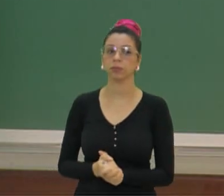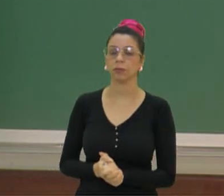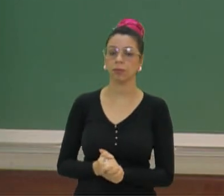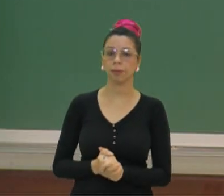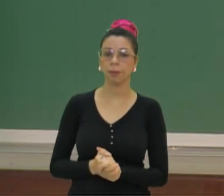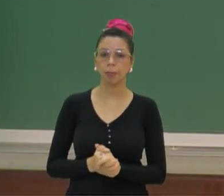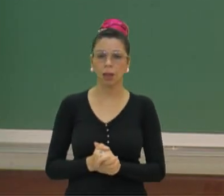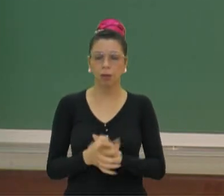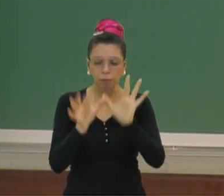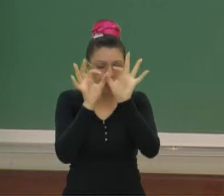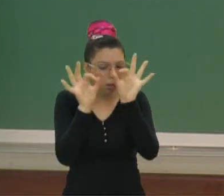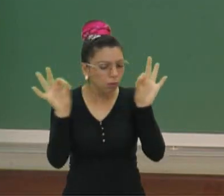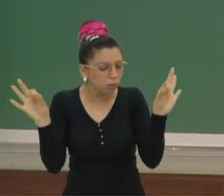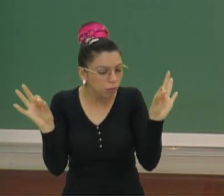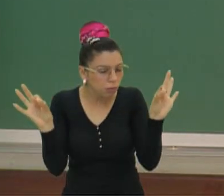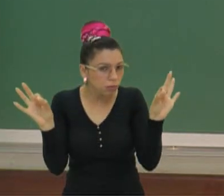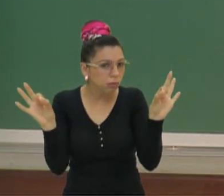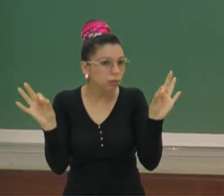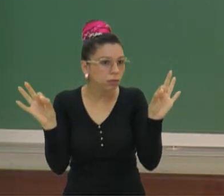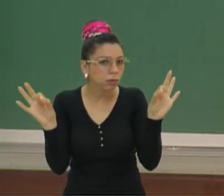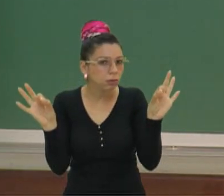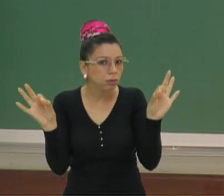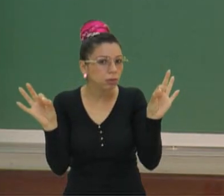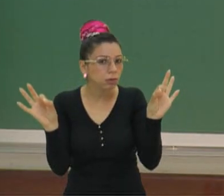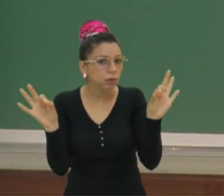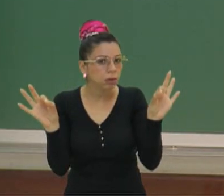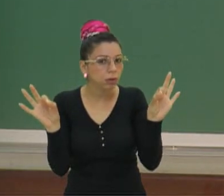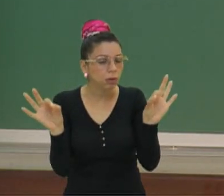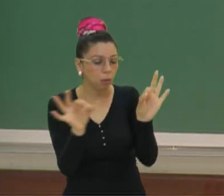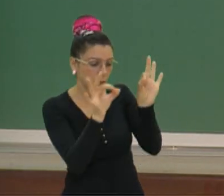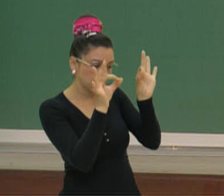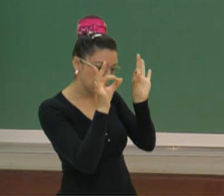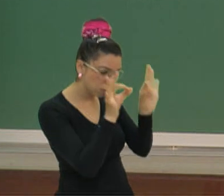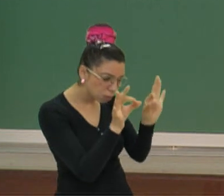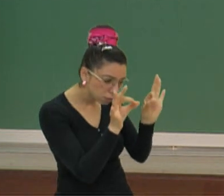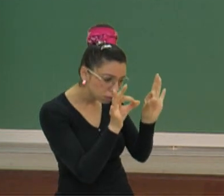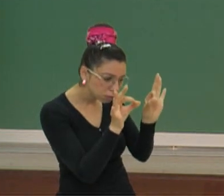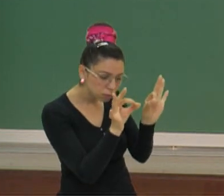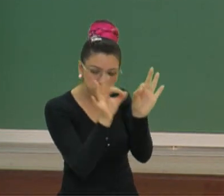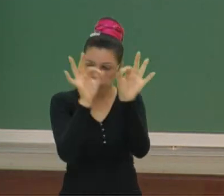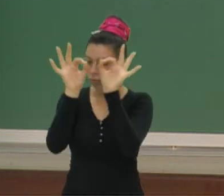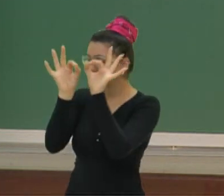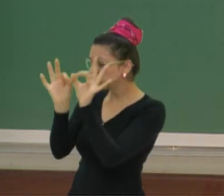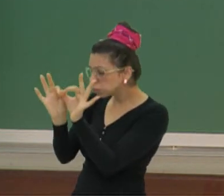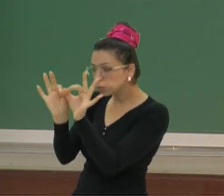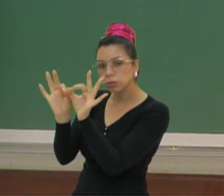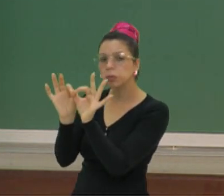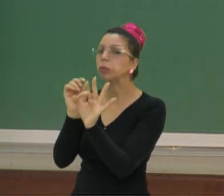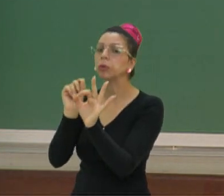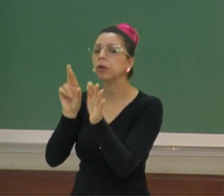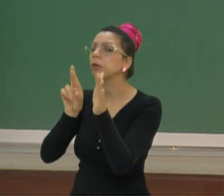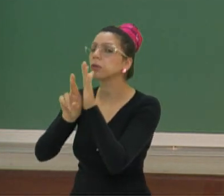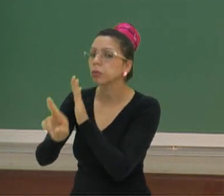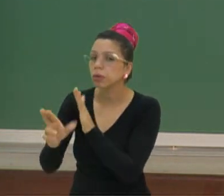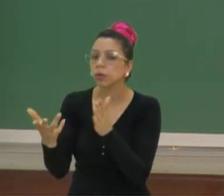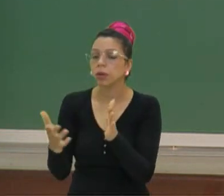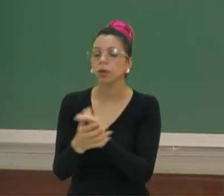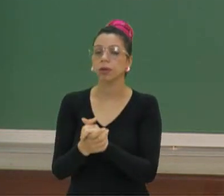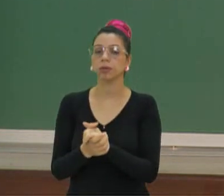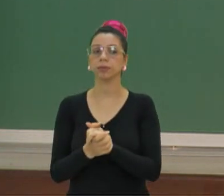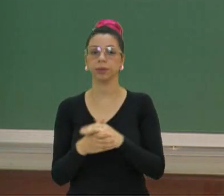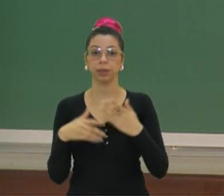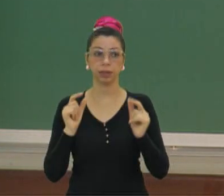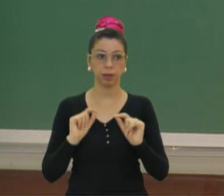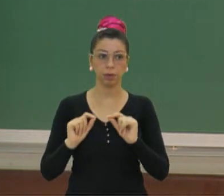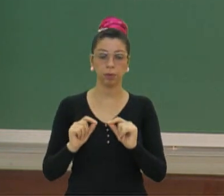olho no gato e um olho no peixe. Olha a alternativa e olha o que você vai ter que responder. Bom, estão